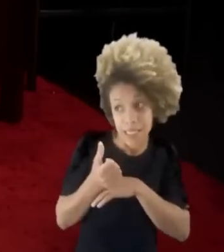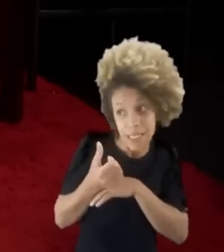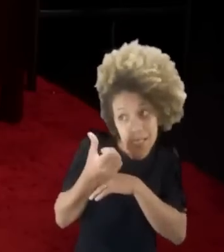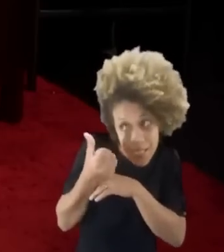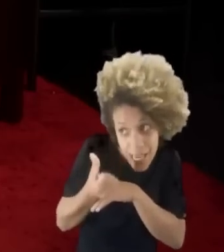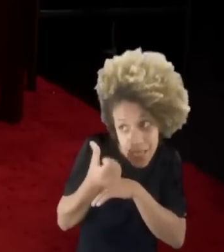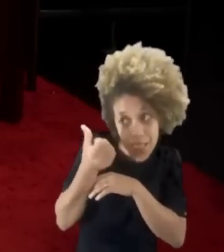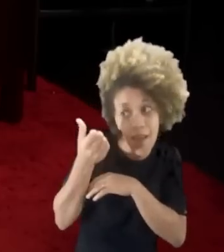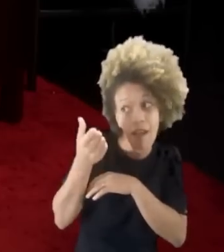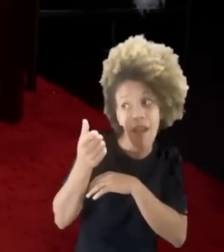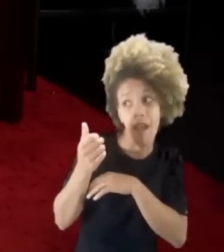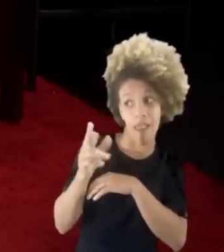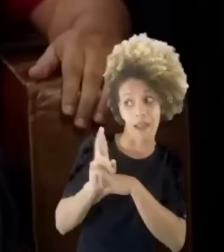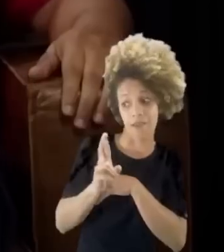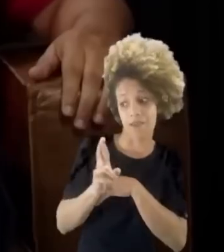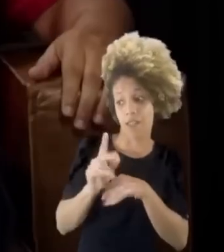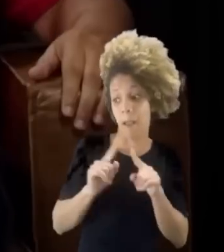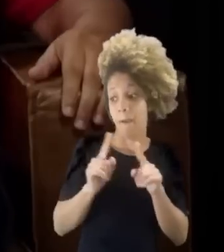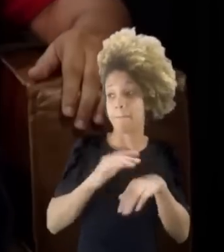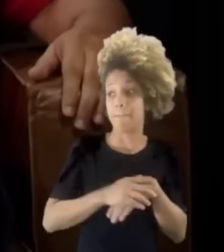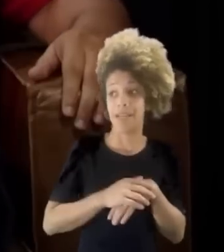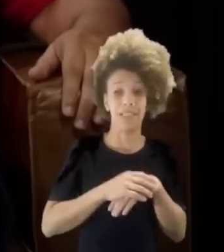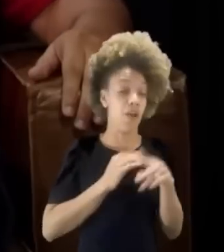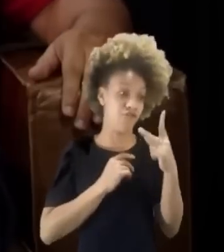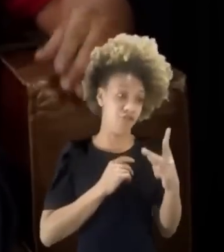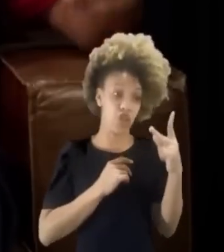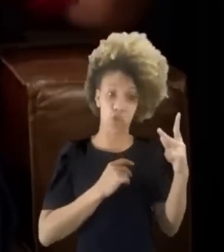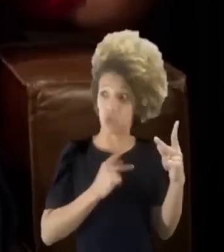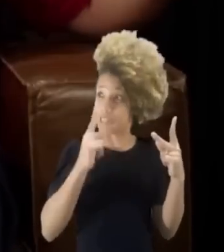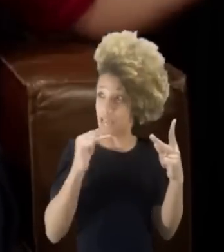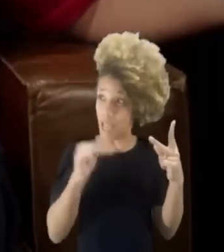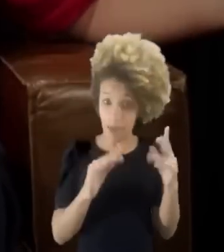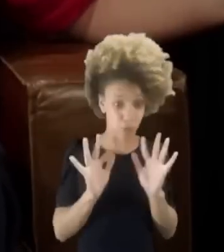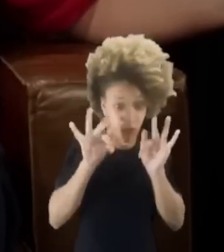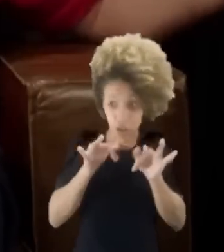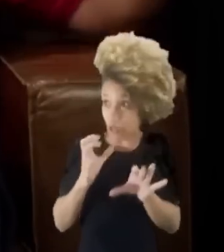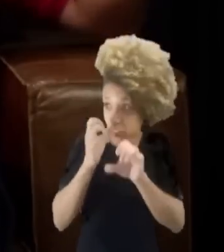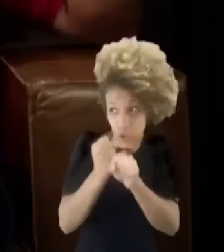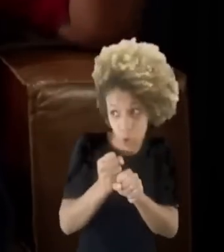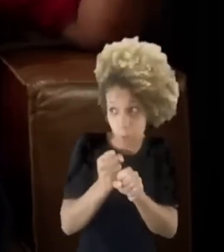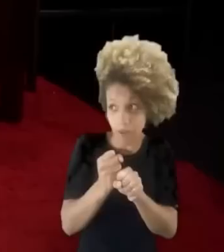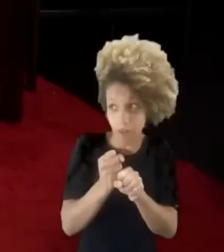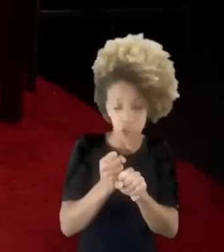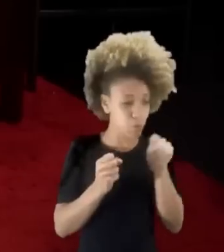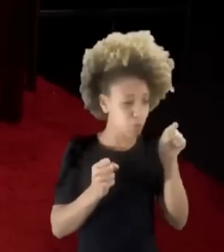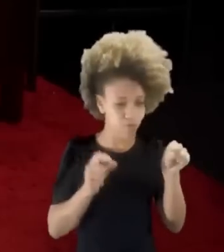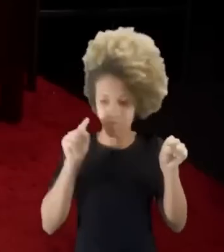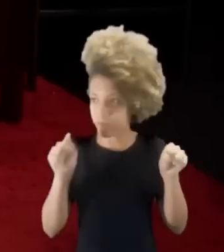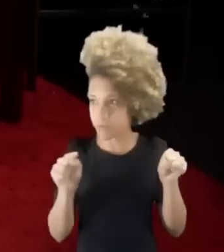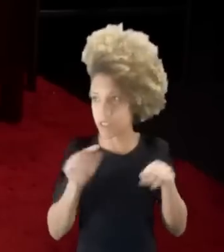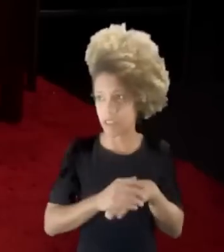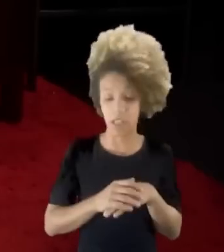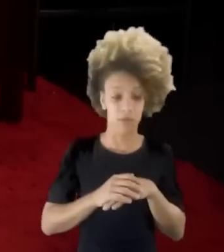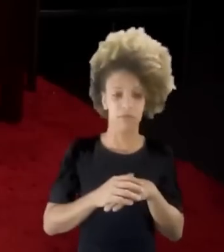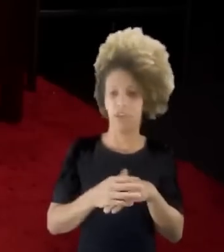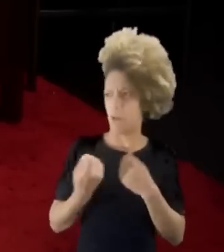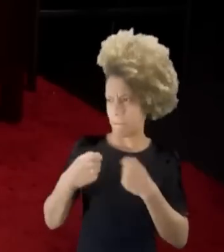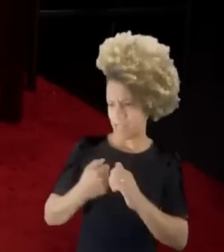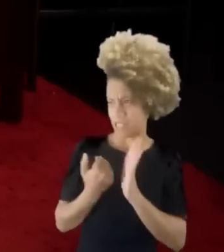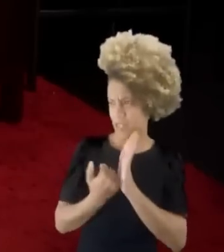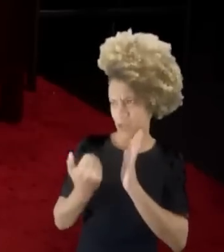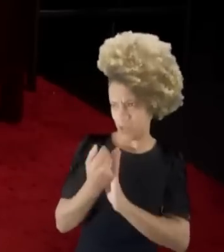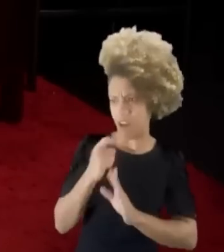por 6 Km que ele andou só que ele percorreu 22 km mano então no final de tudo eu ainda tenho que subir sua escada mano tá